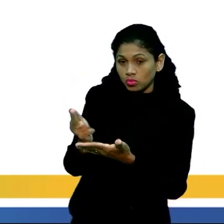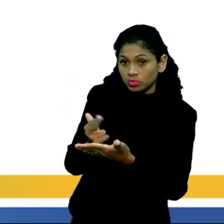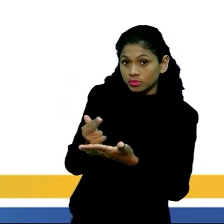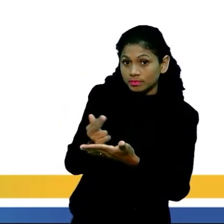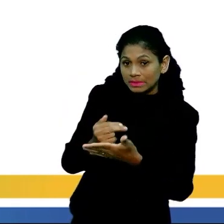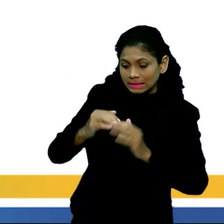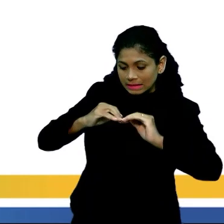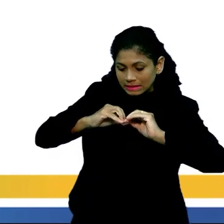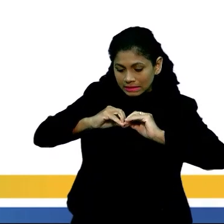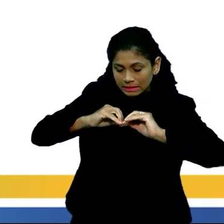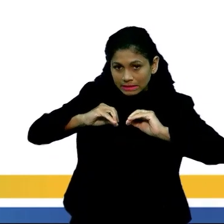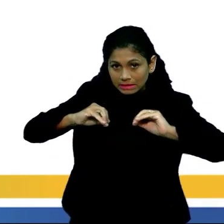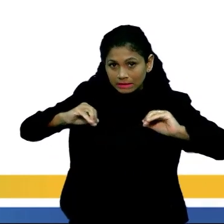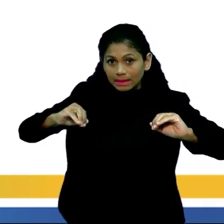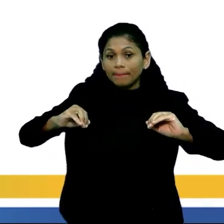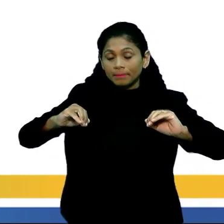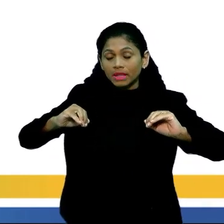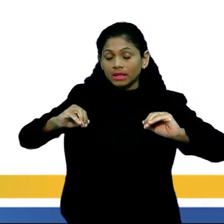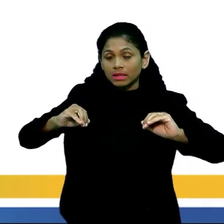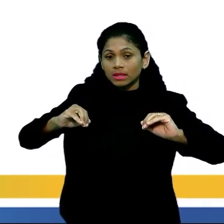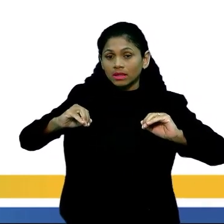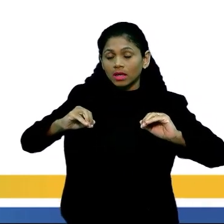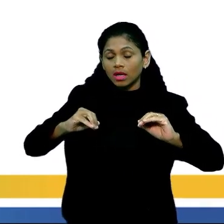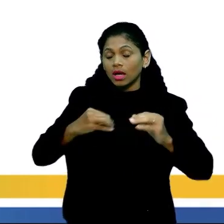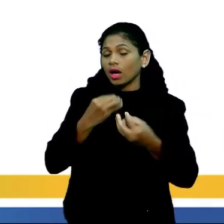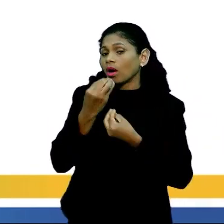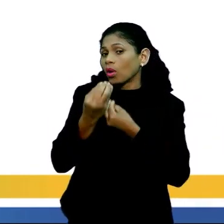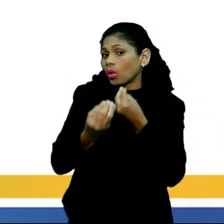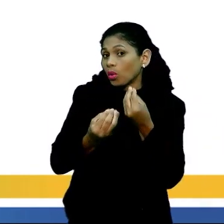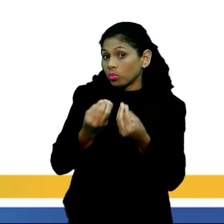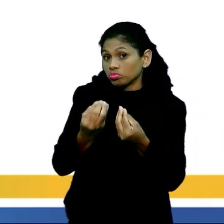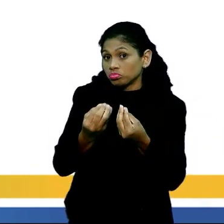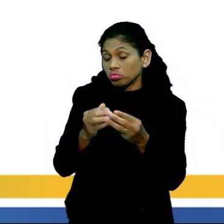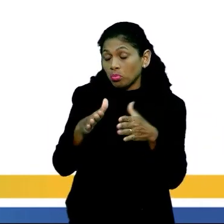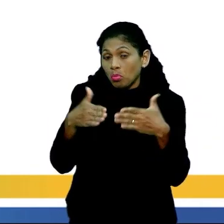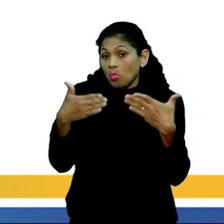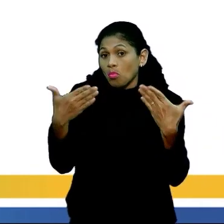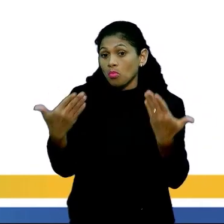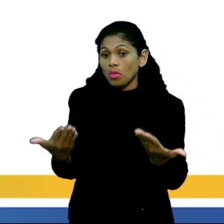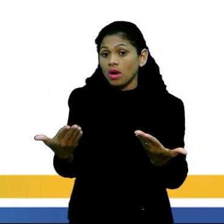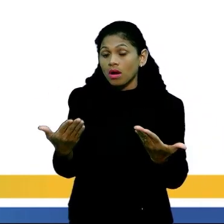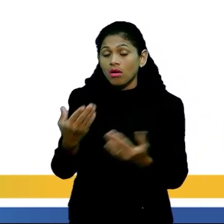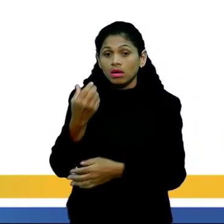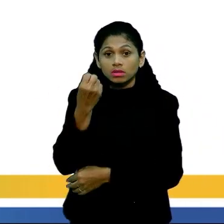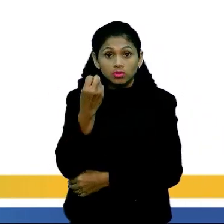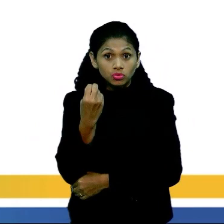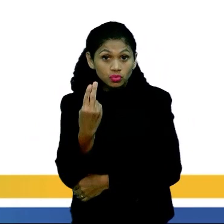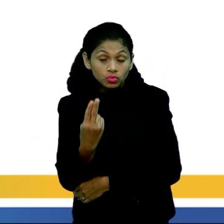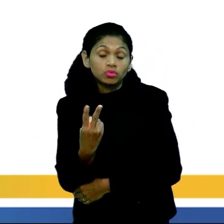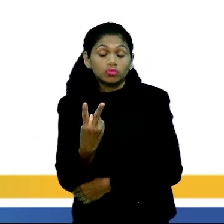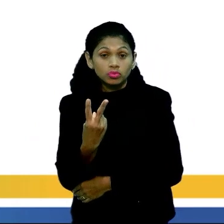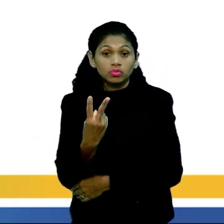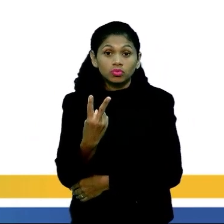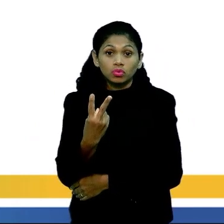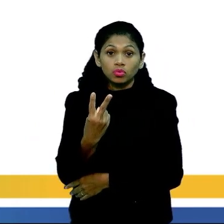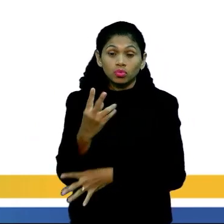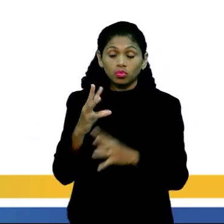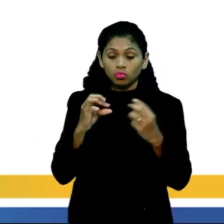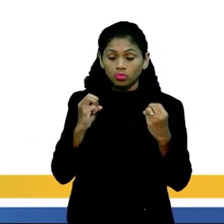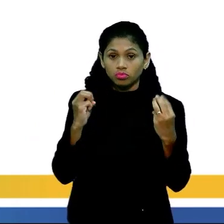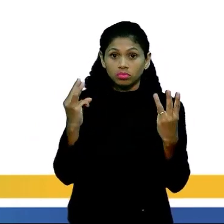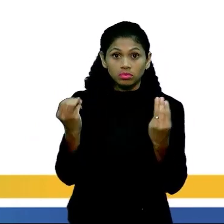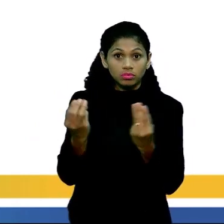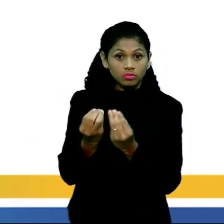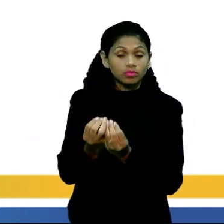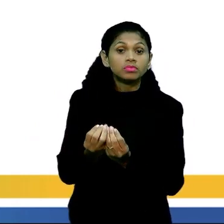mencionadas no início do texto, ele poderia realizar uma. Quais são as duas substâncias mencionados no início do texto? Petróleo,